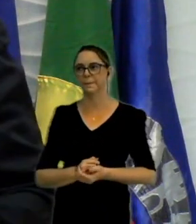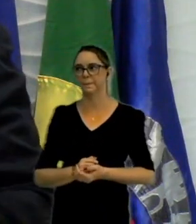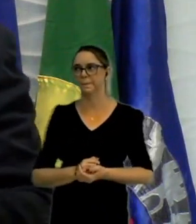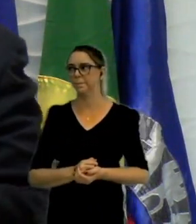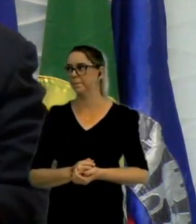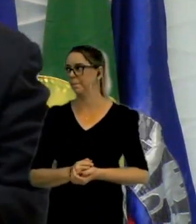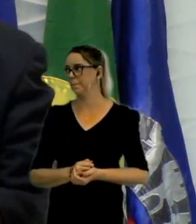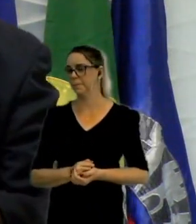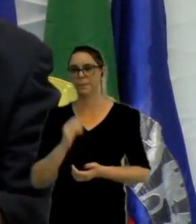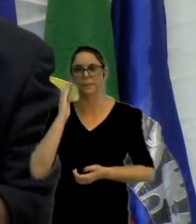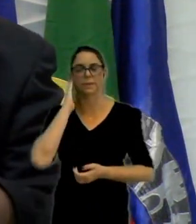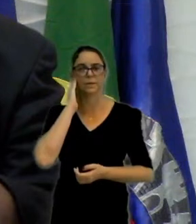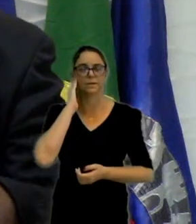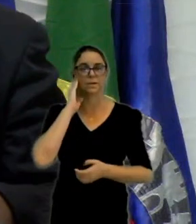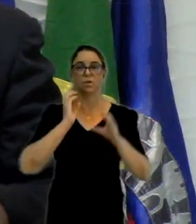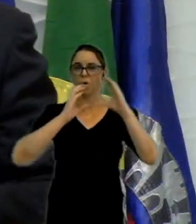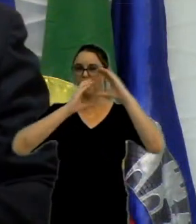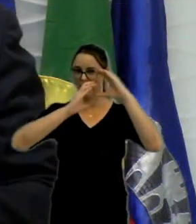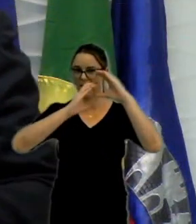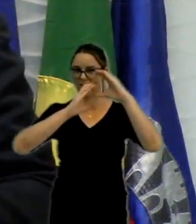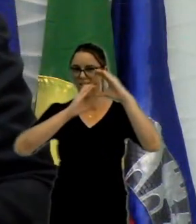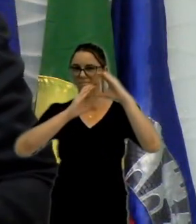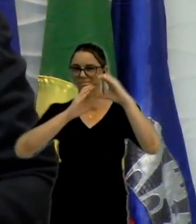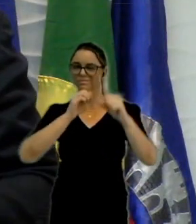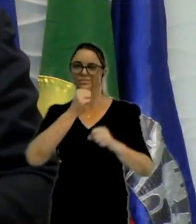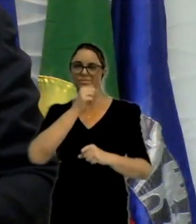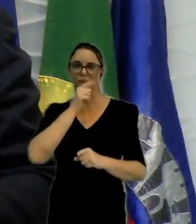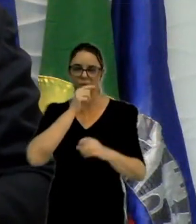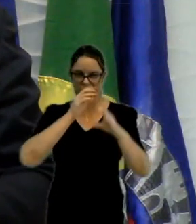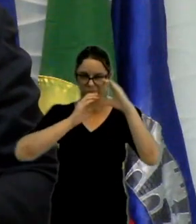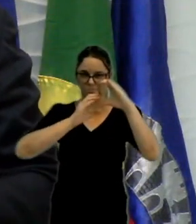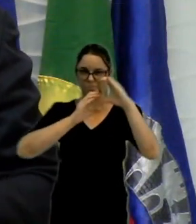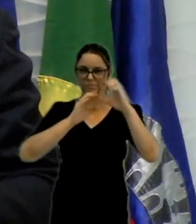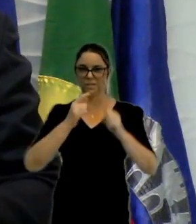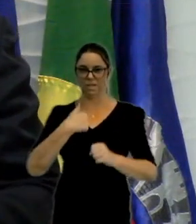Com pesa, eu entrei nessa casa no ano de